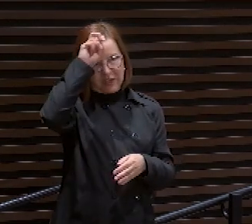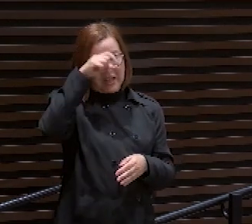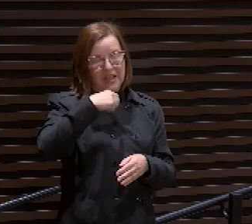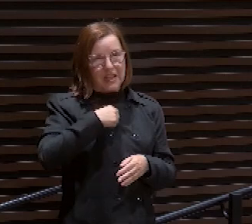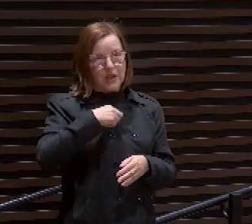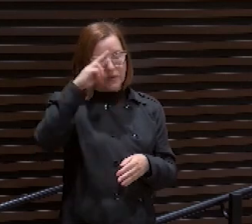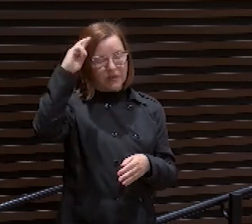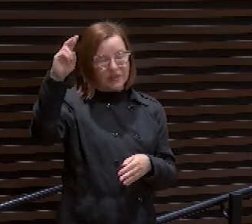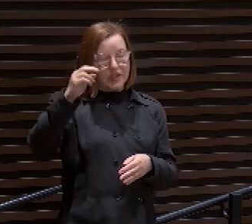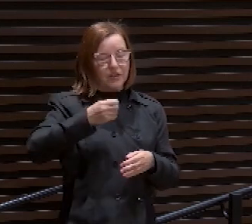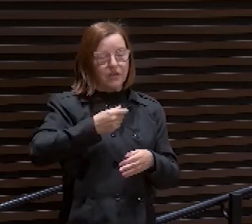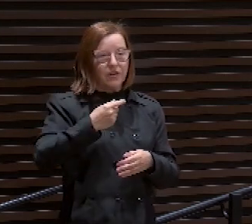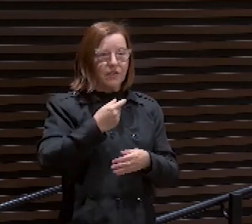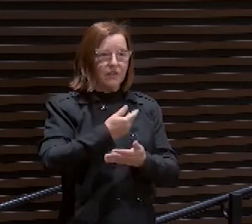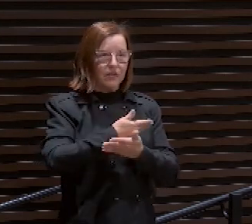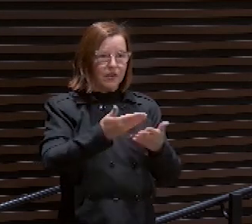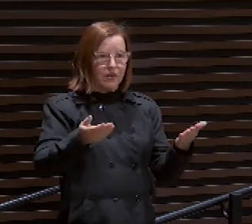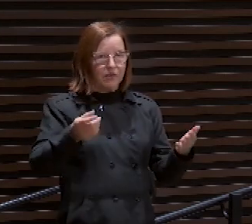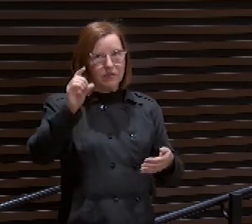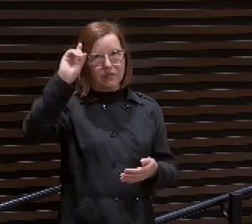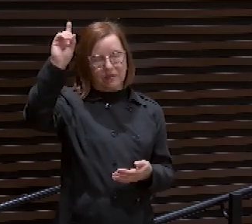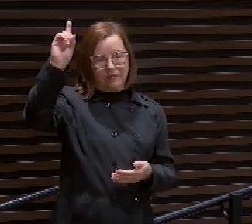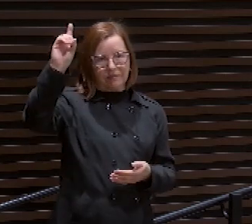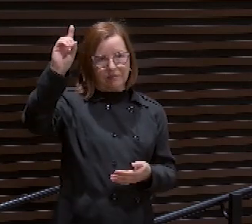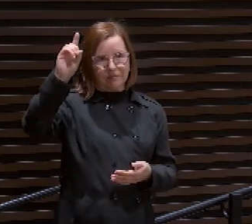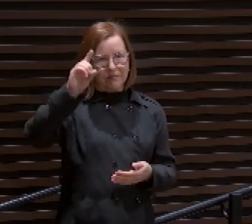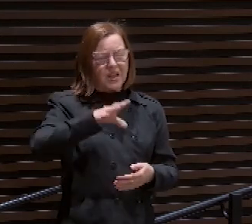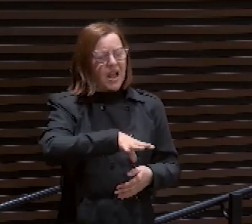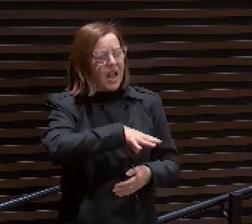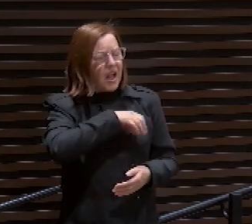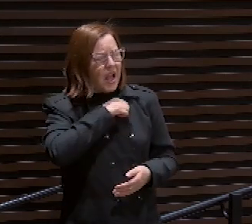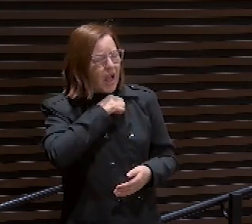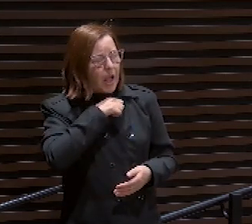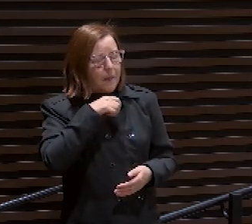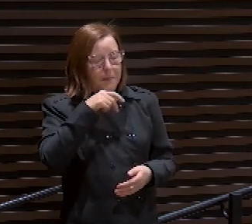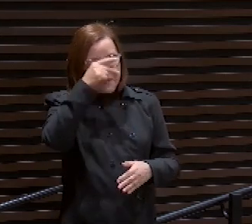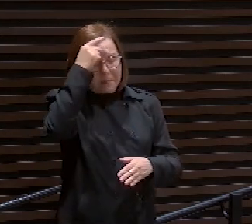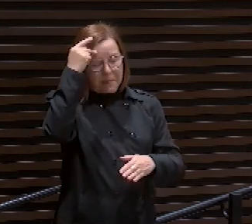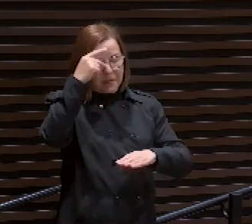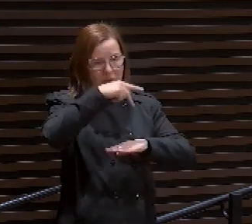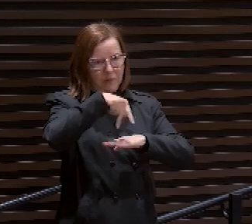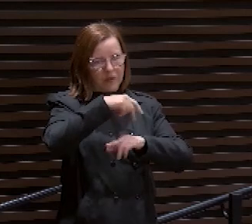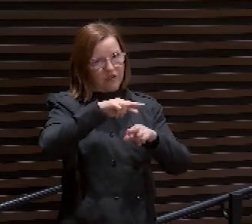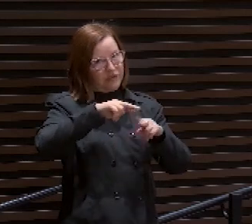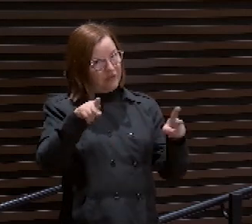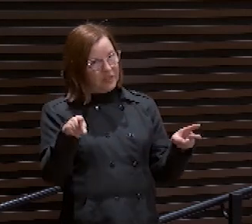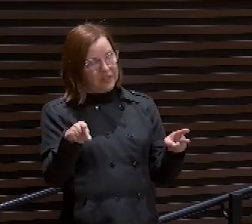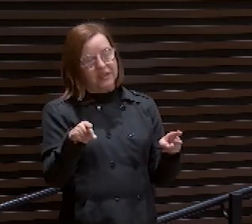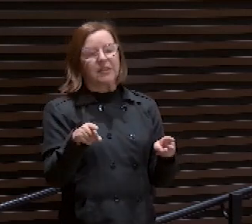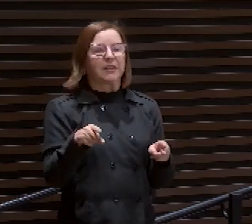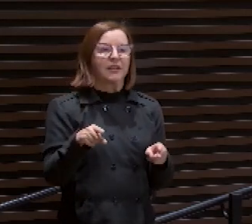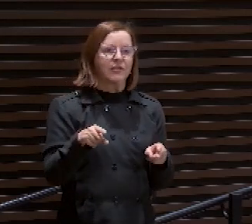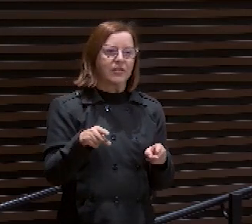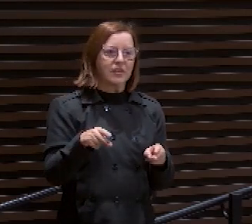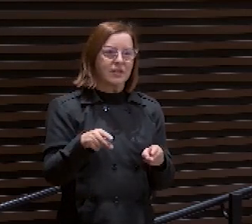Deus. Amado, ame o estrangeiro, ame o pagão, ame o incrédulo. Lembra que você já foi inimigo, assim como o povo de Israel tinha que lembrar, olha,